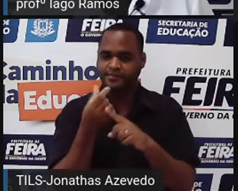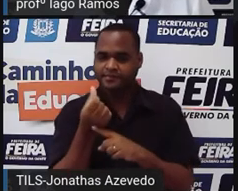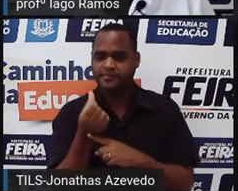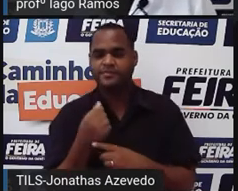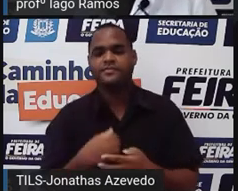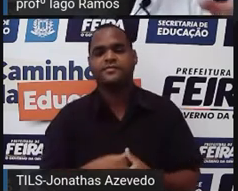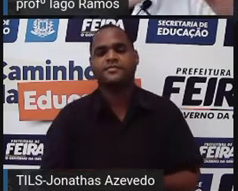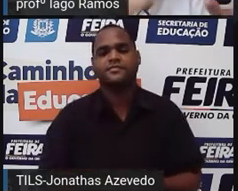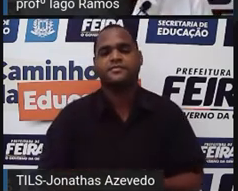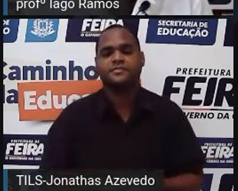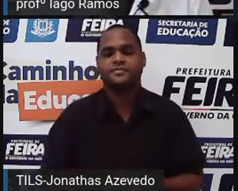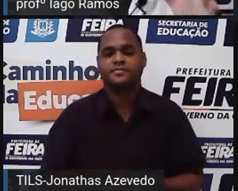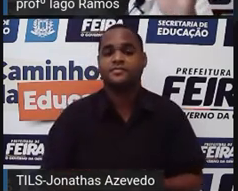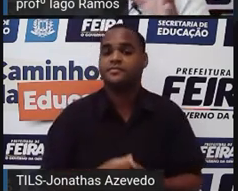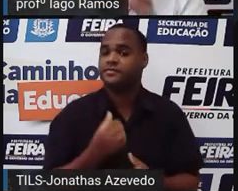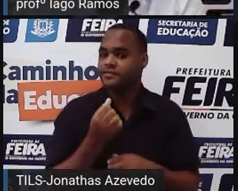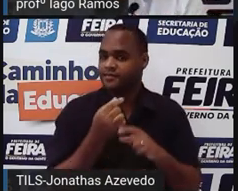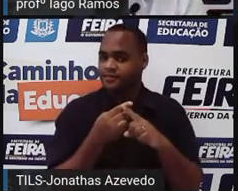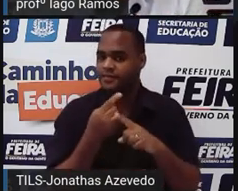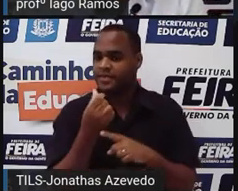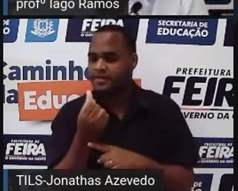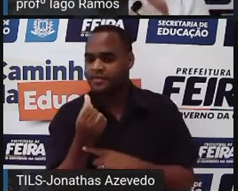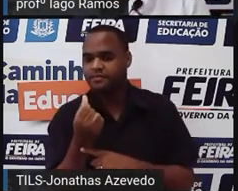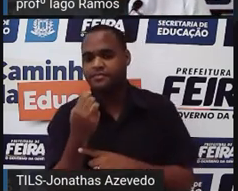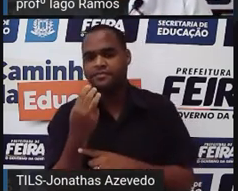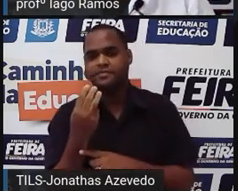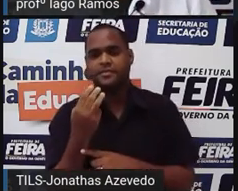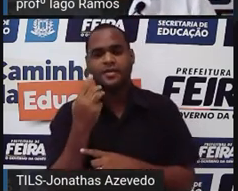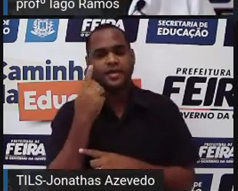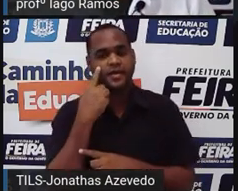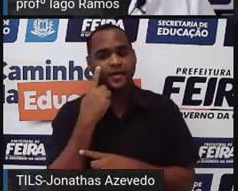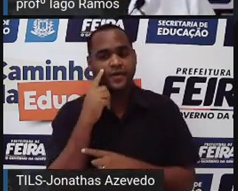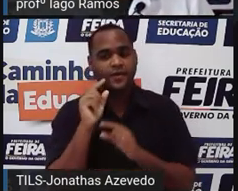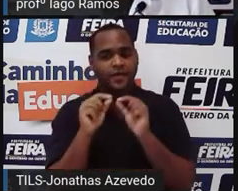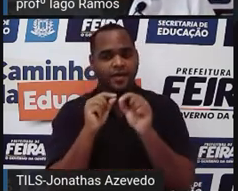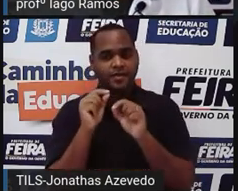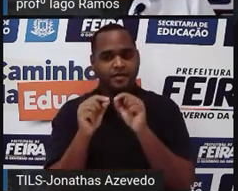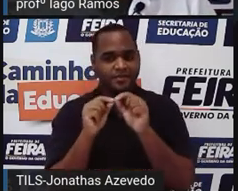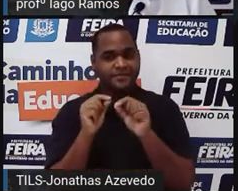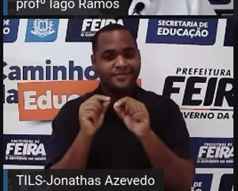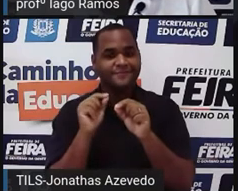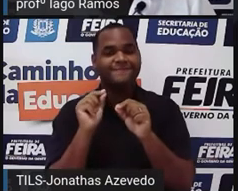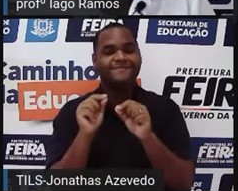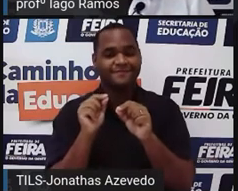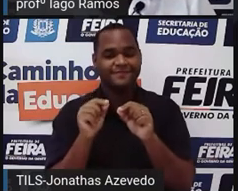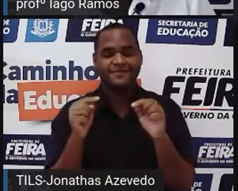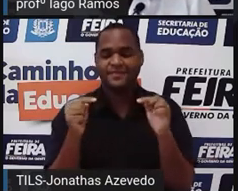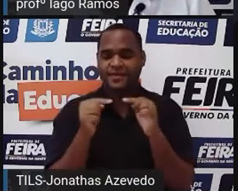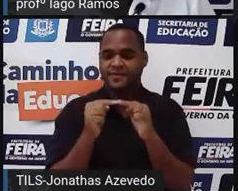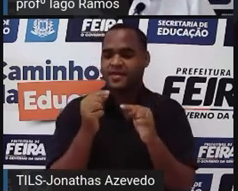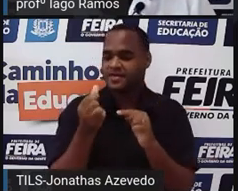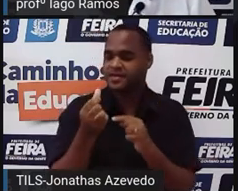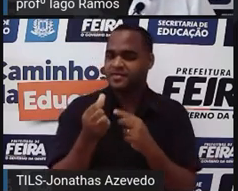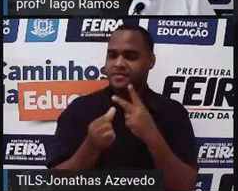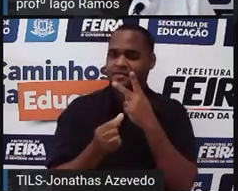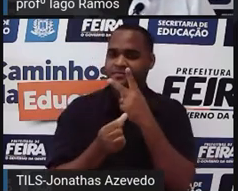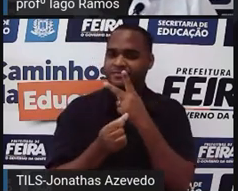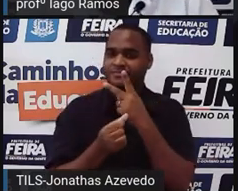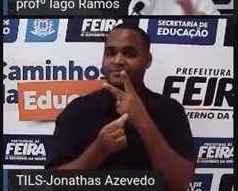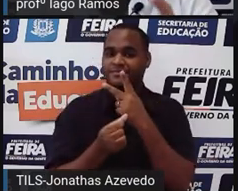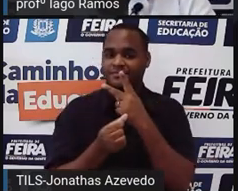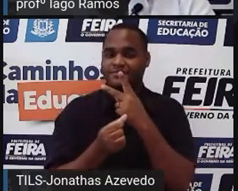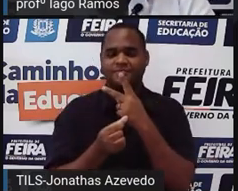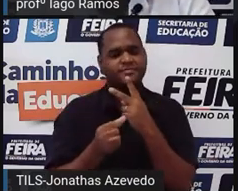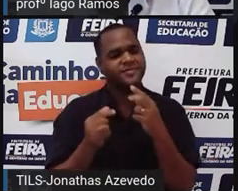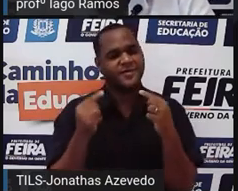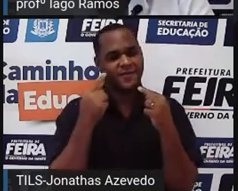6. Só que 6 vezes 6, escrito na forma de potenciação, é 6 elevado a 2.